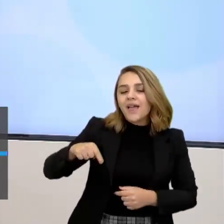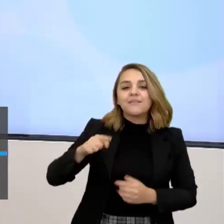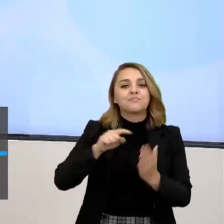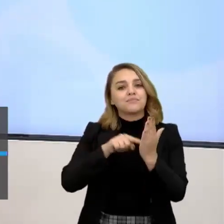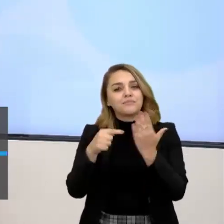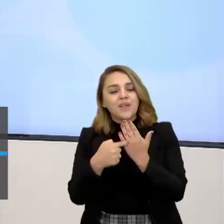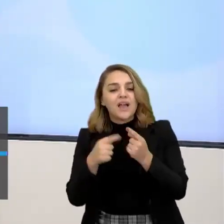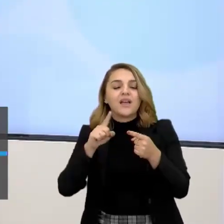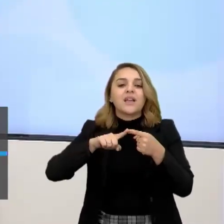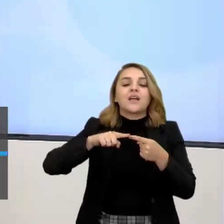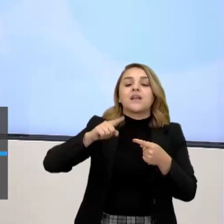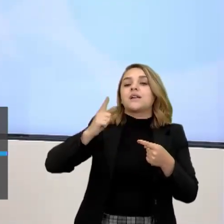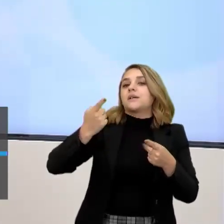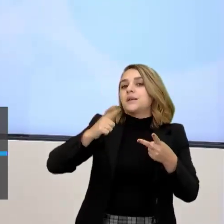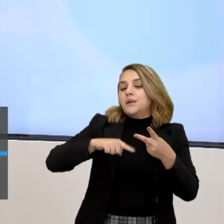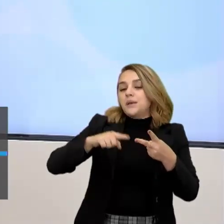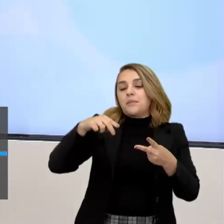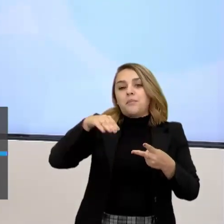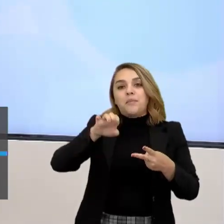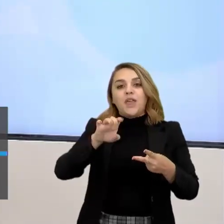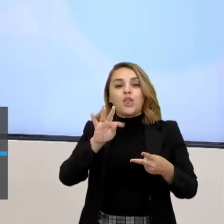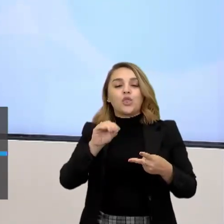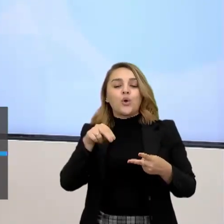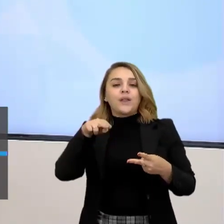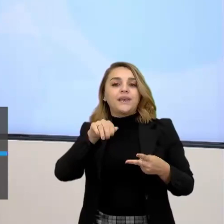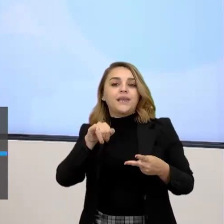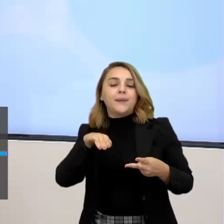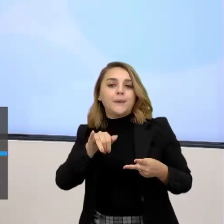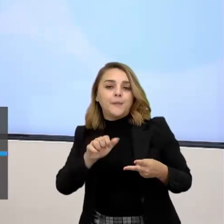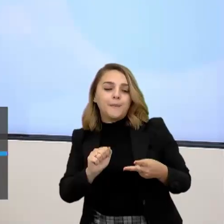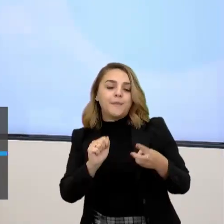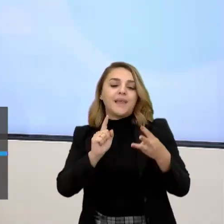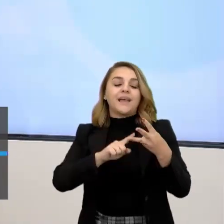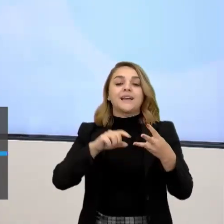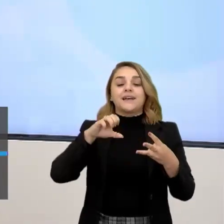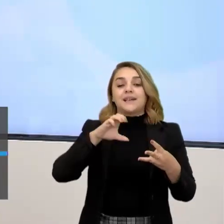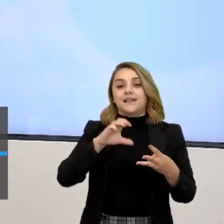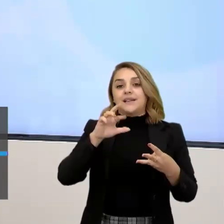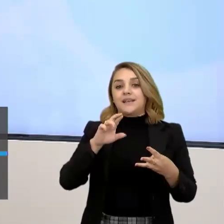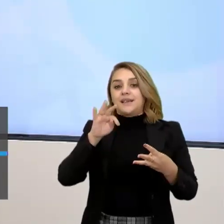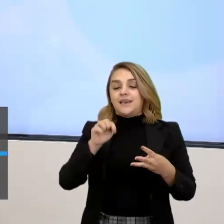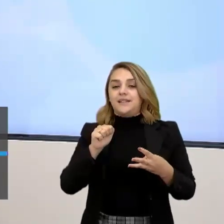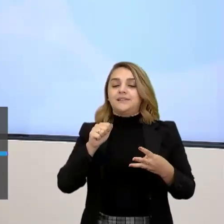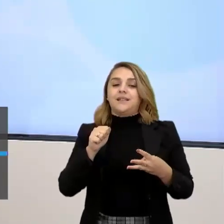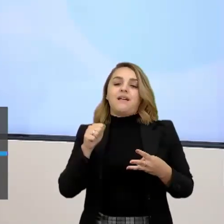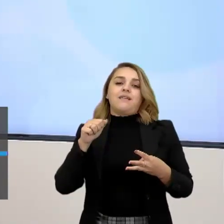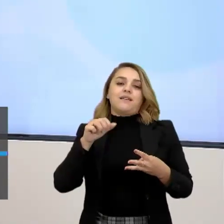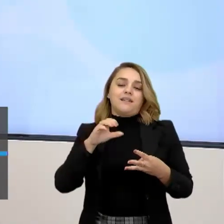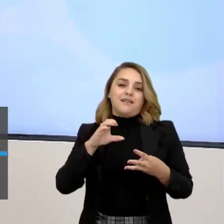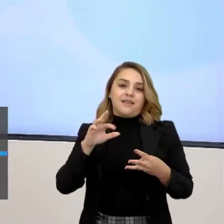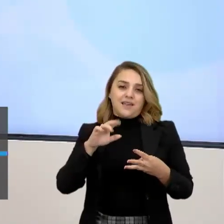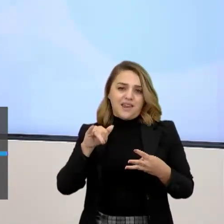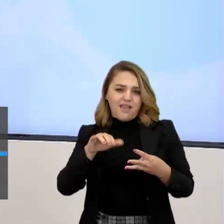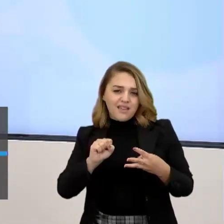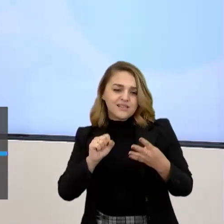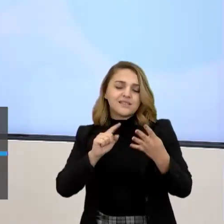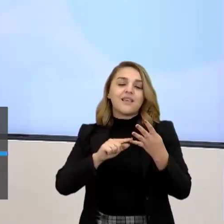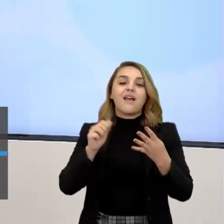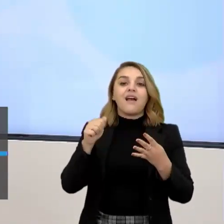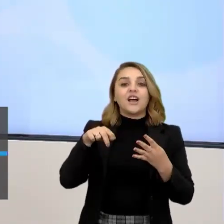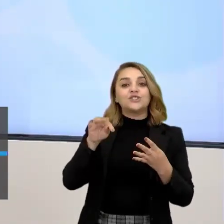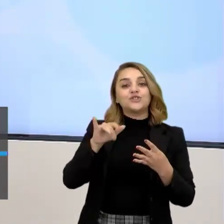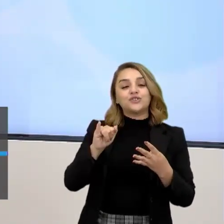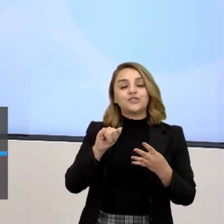Metáfora, metonímia, né, catacrese, hipérbole, antítese. Gente, vá atrás disso aí, por favor,